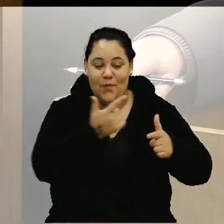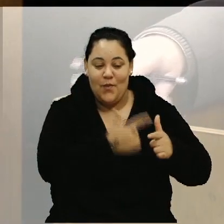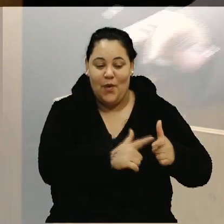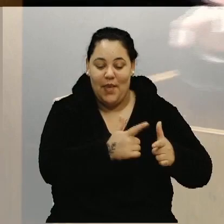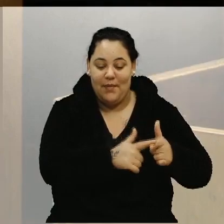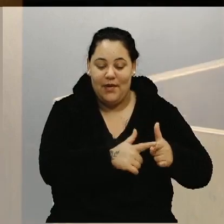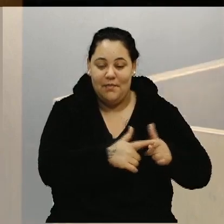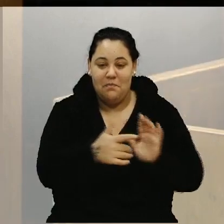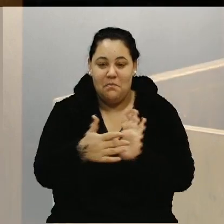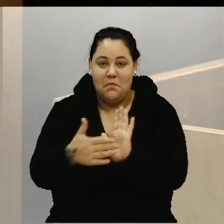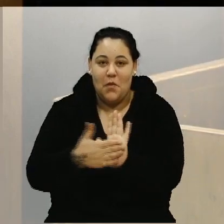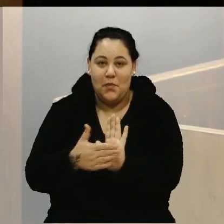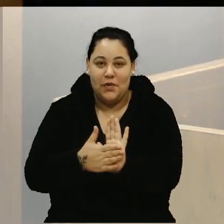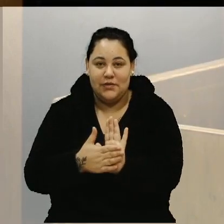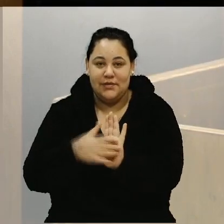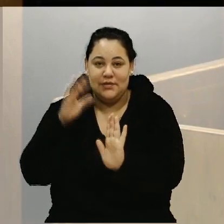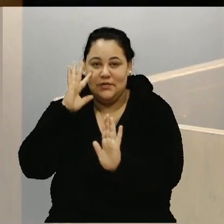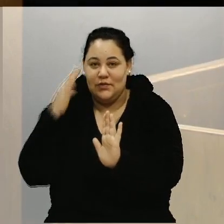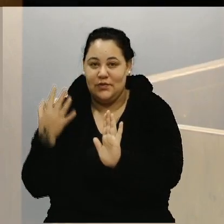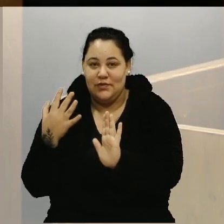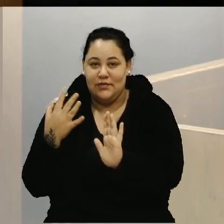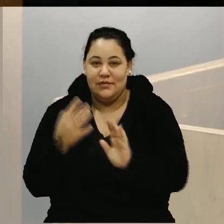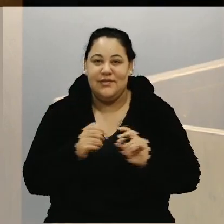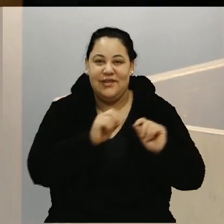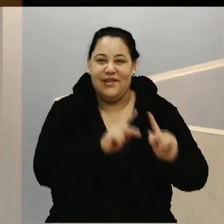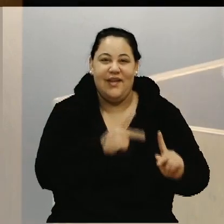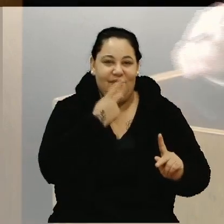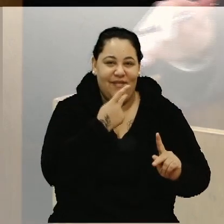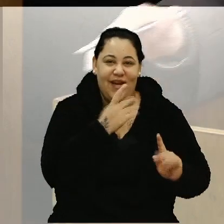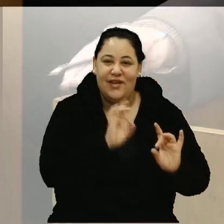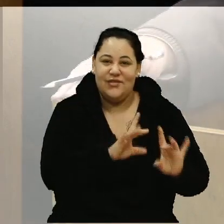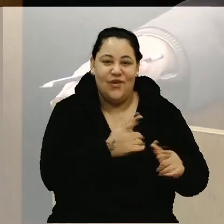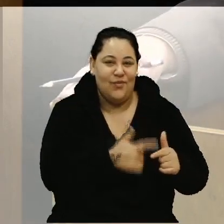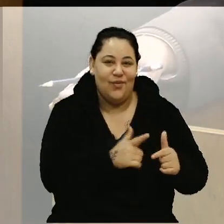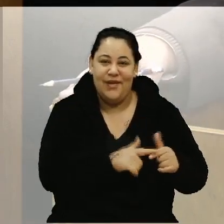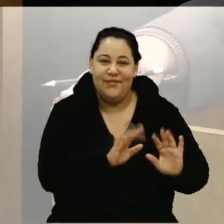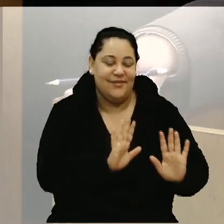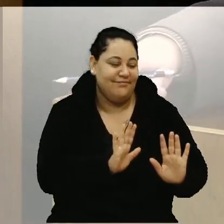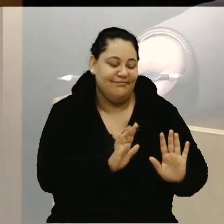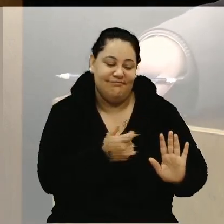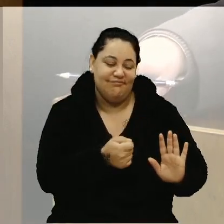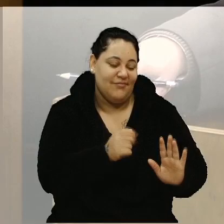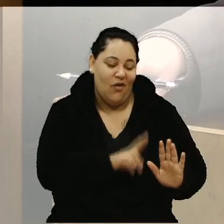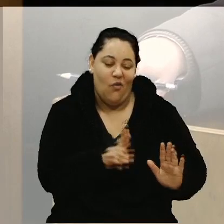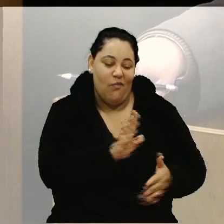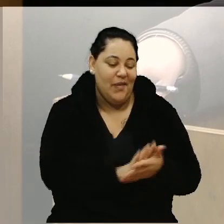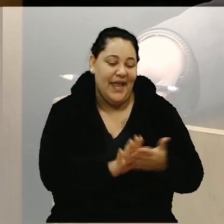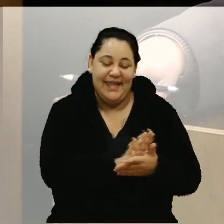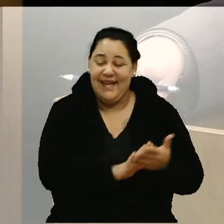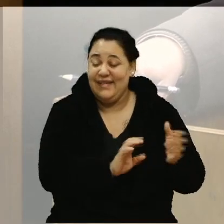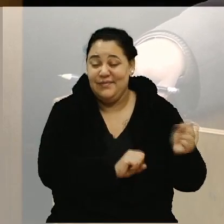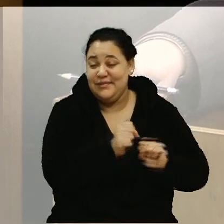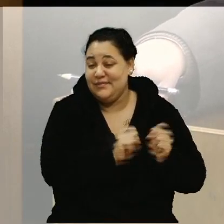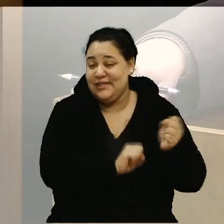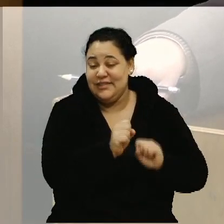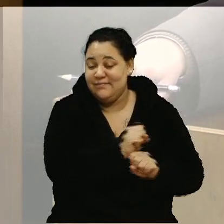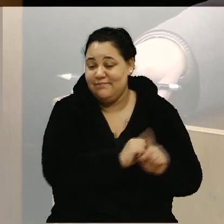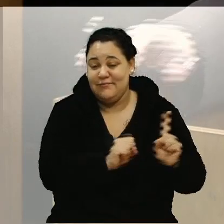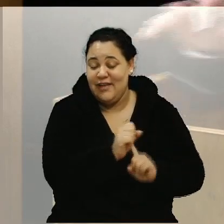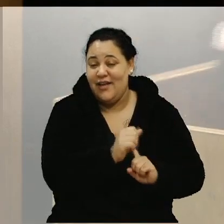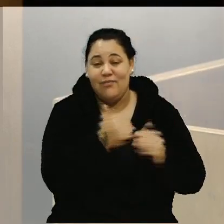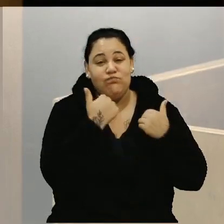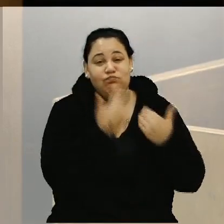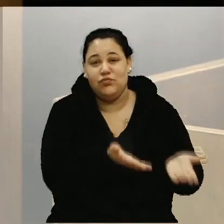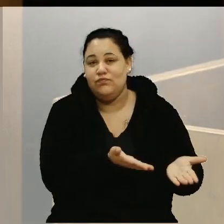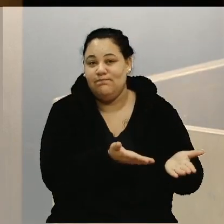né? Quem fala só problema não é útil para nada, nem para as empresas, nem para a sociedade, em lugar nenhum.